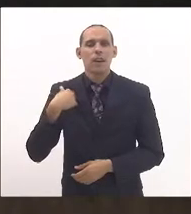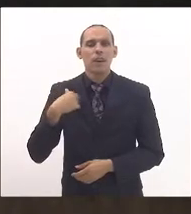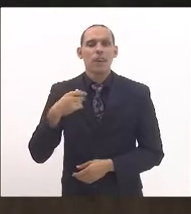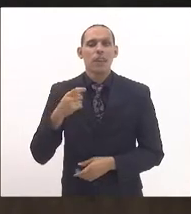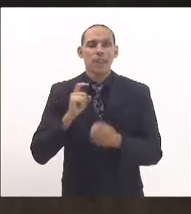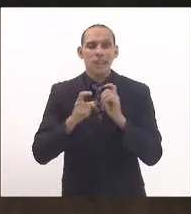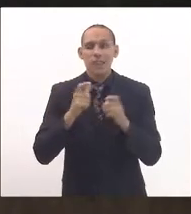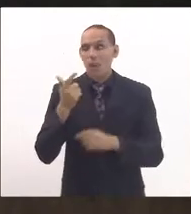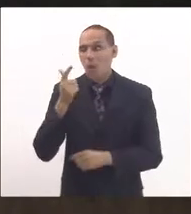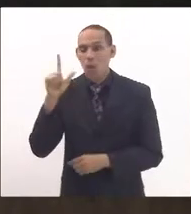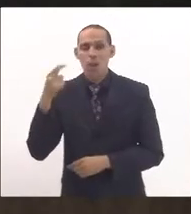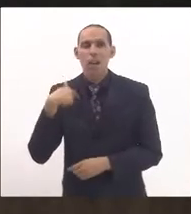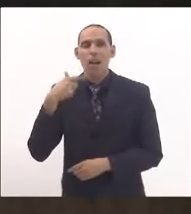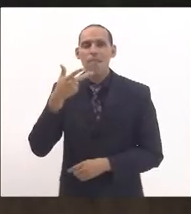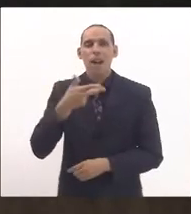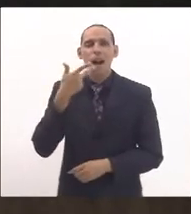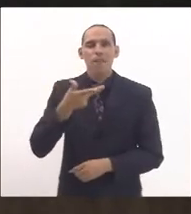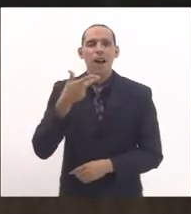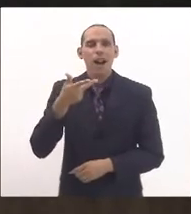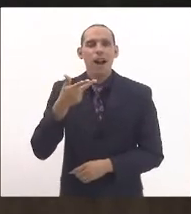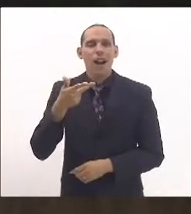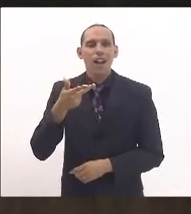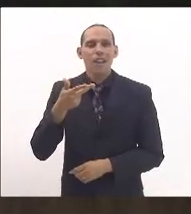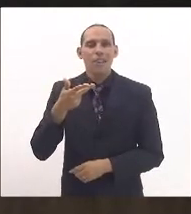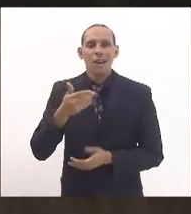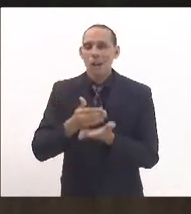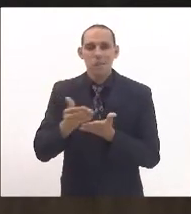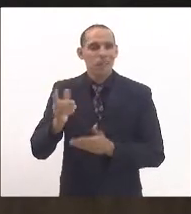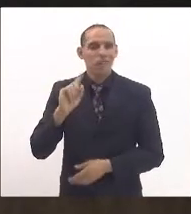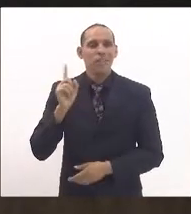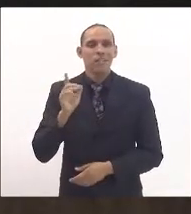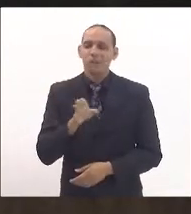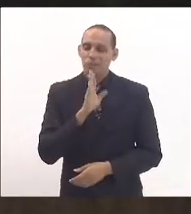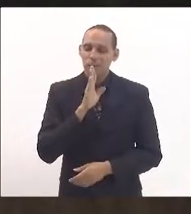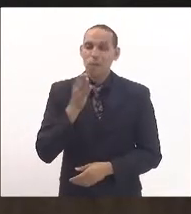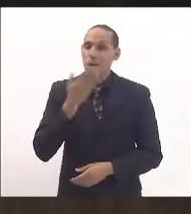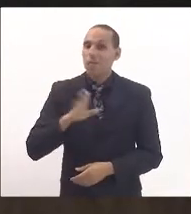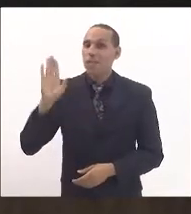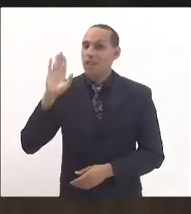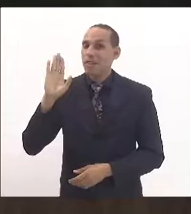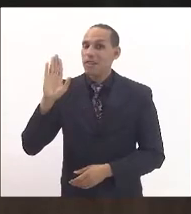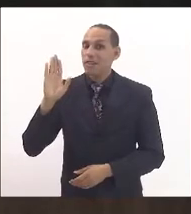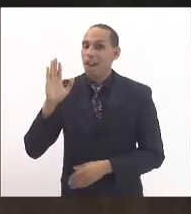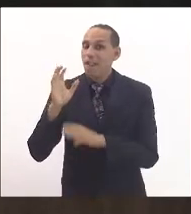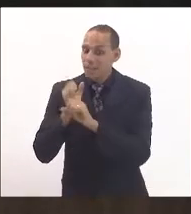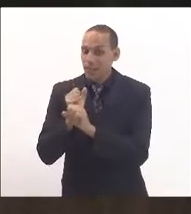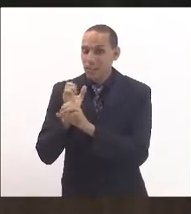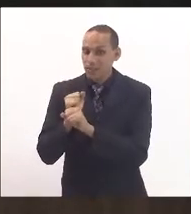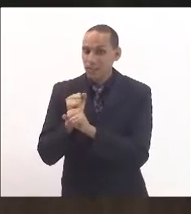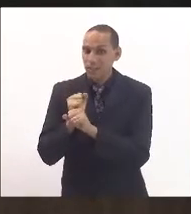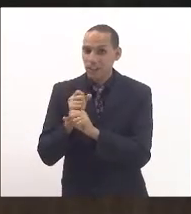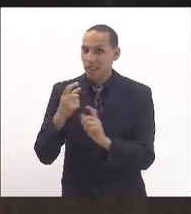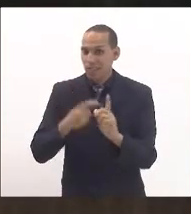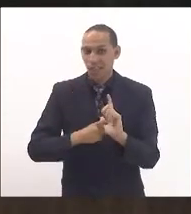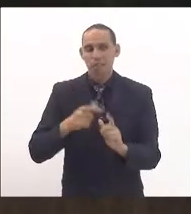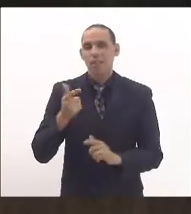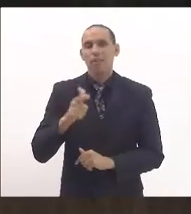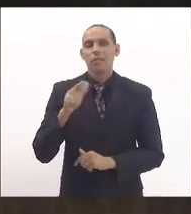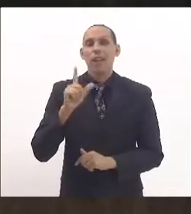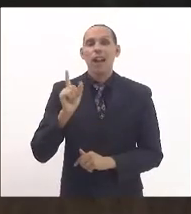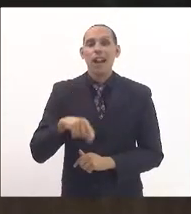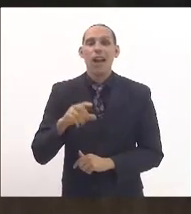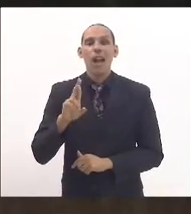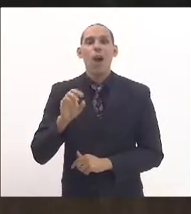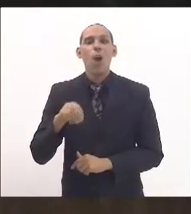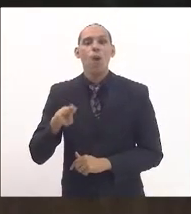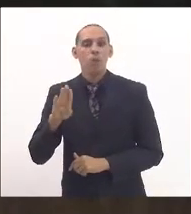sessões sem falar no expediente inicial. O fundo financeiro não tem um déficit, tem um